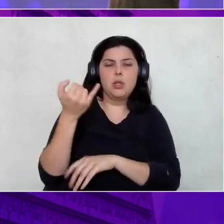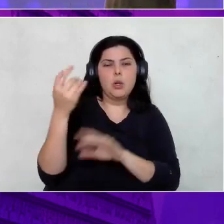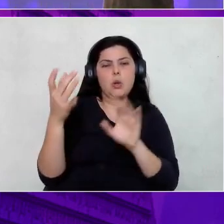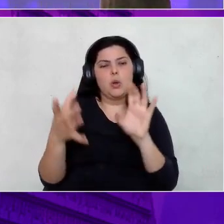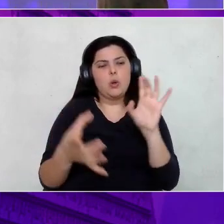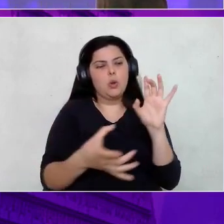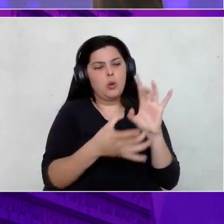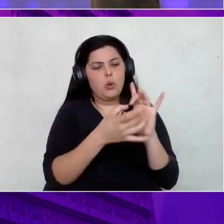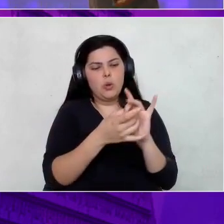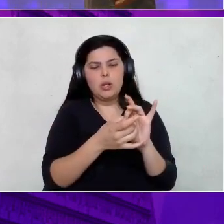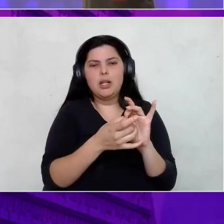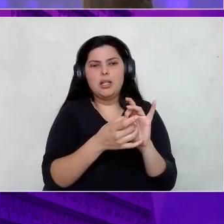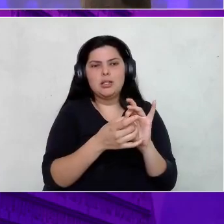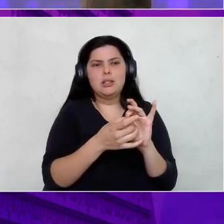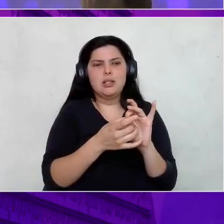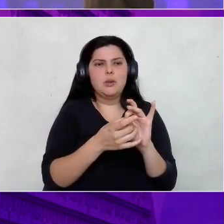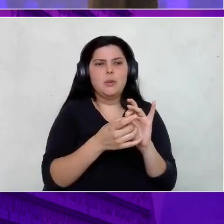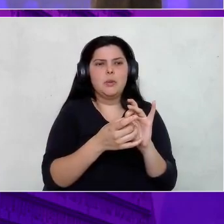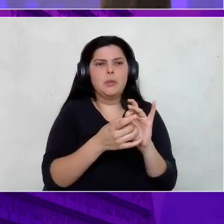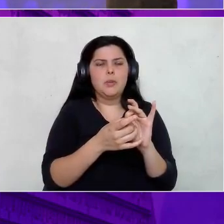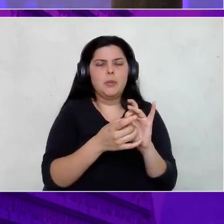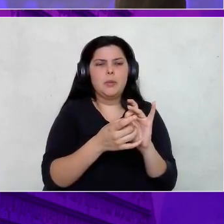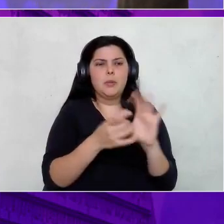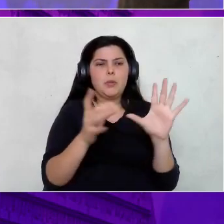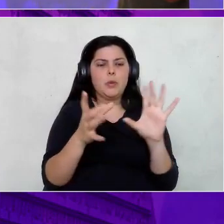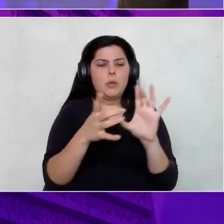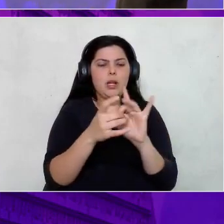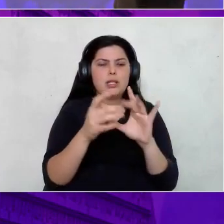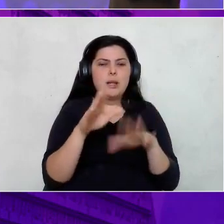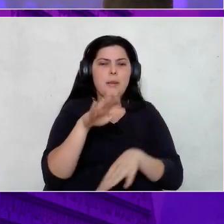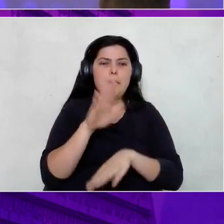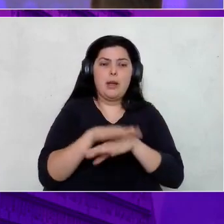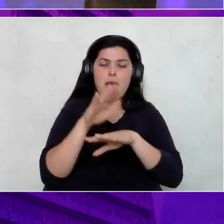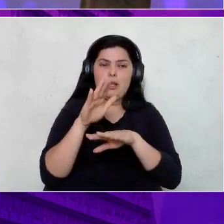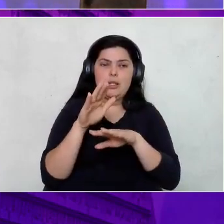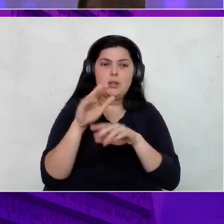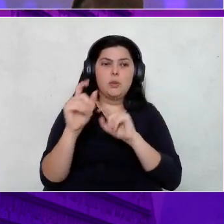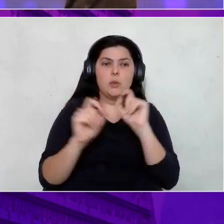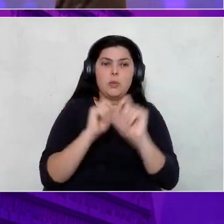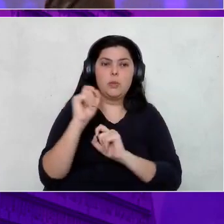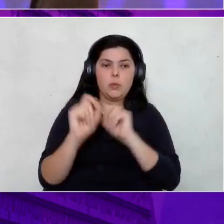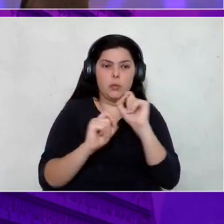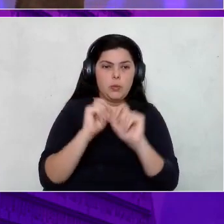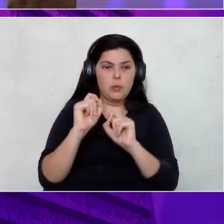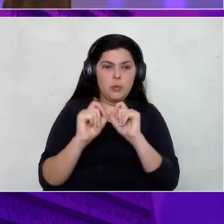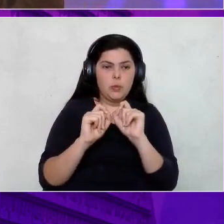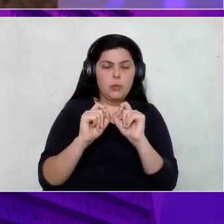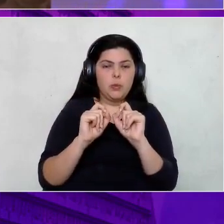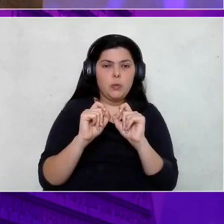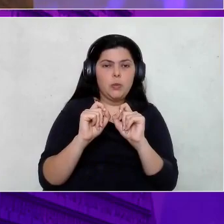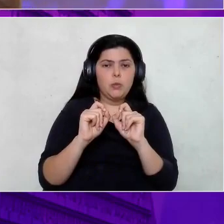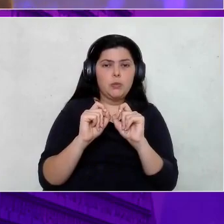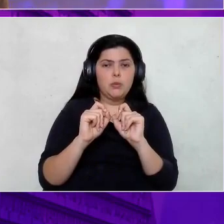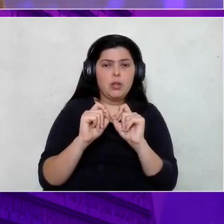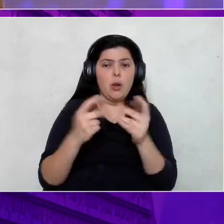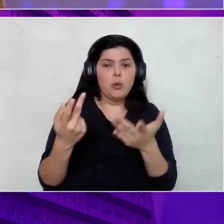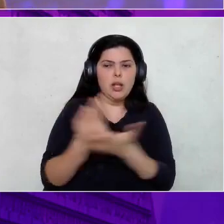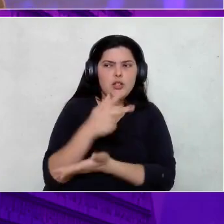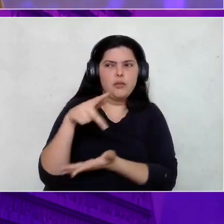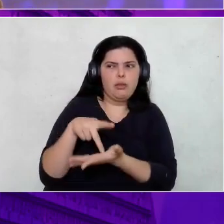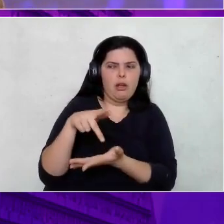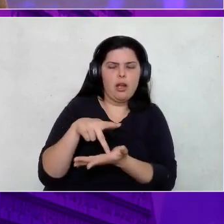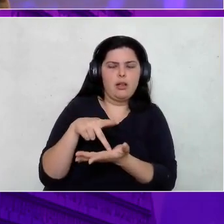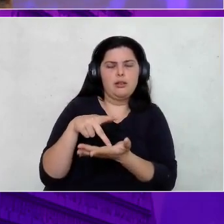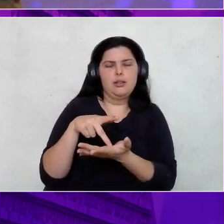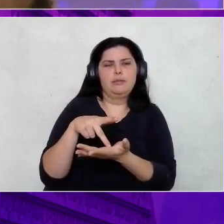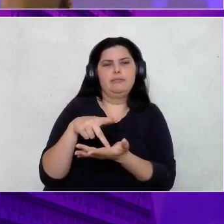mais pragmáticos, conectar mais, cada vez mais, com o que de fato está acontecendo. Sim? E a partir disso a